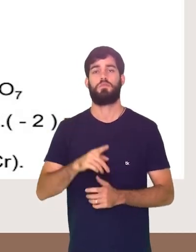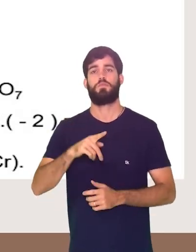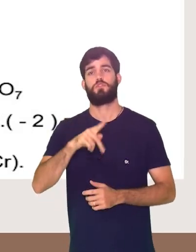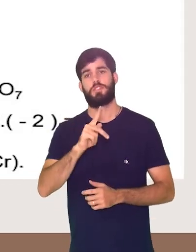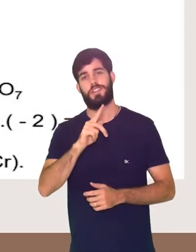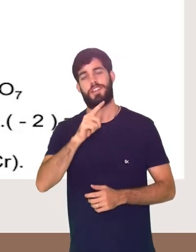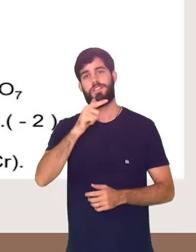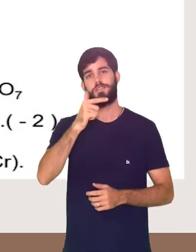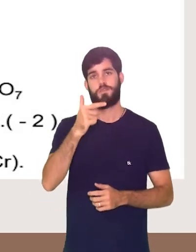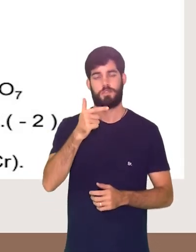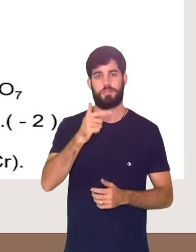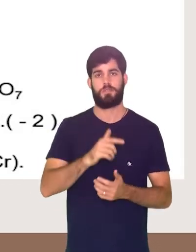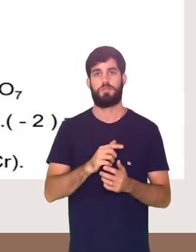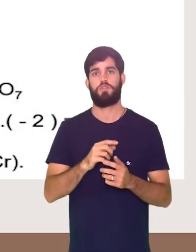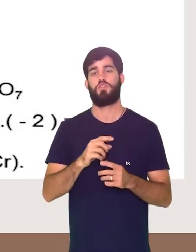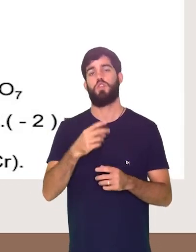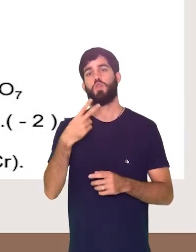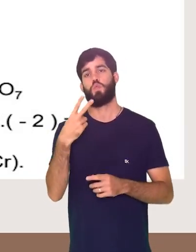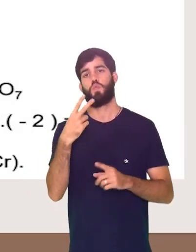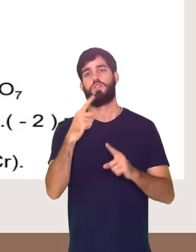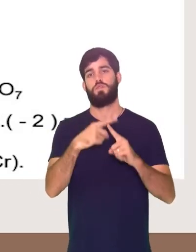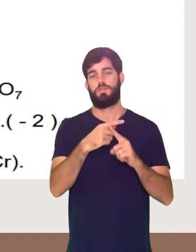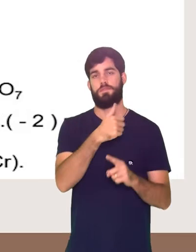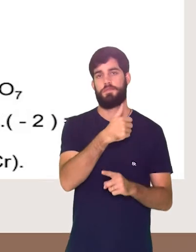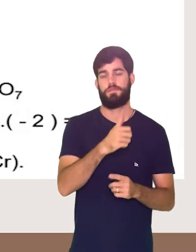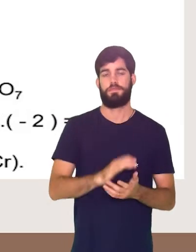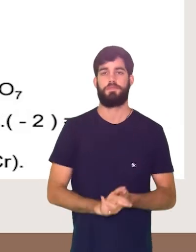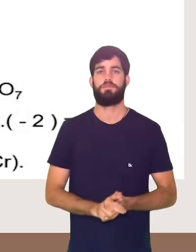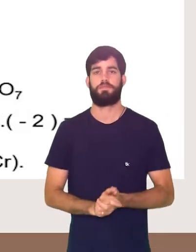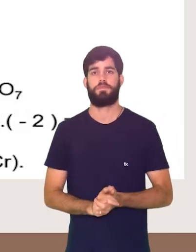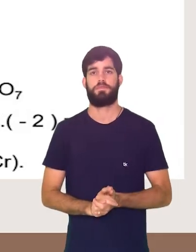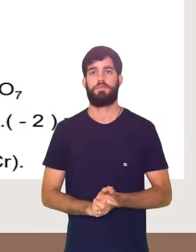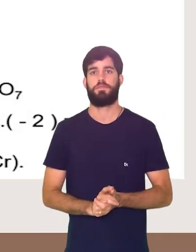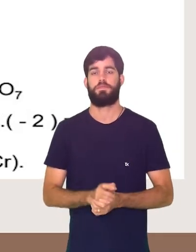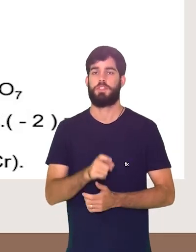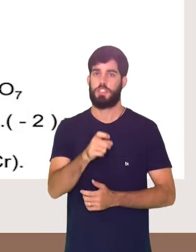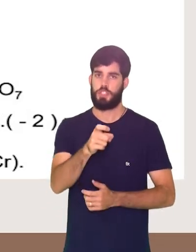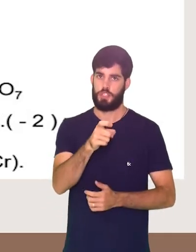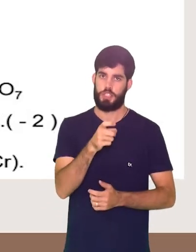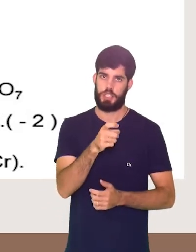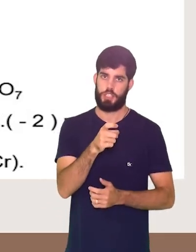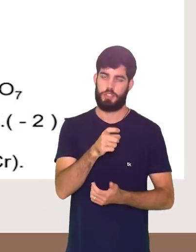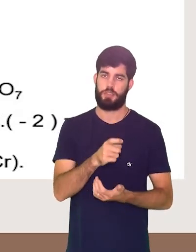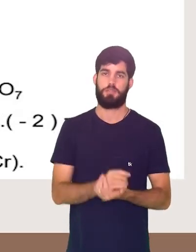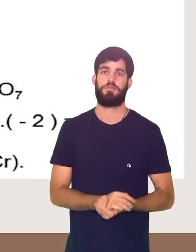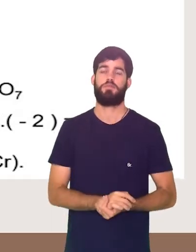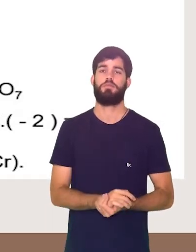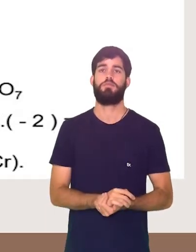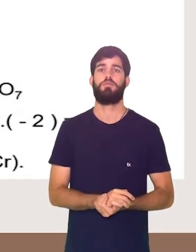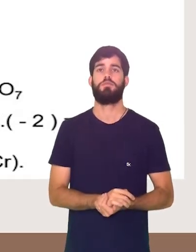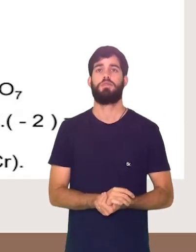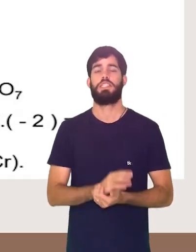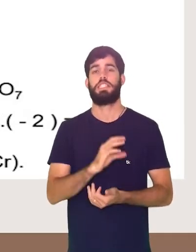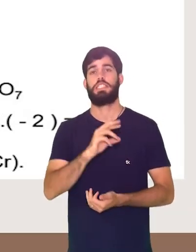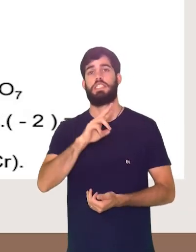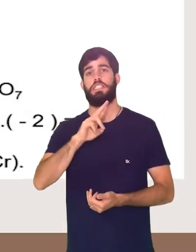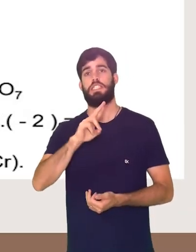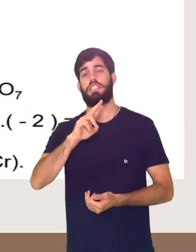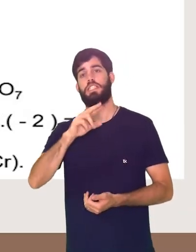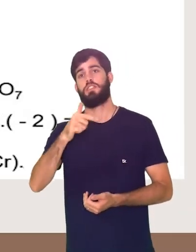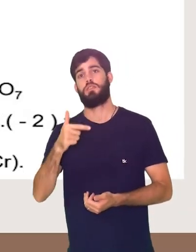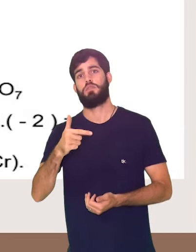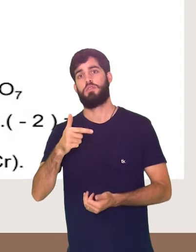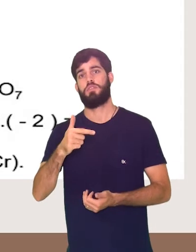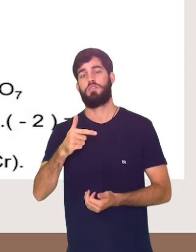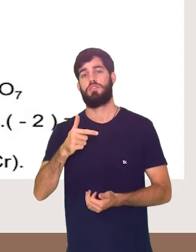multiplica 2 vezes 1. Coloca X no cromo. Lembrando que é Cr2. Então, no